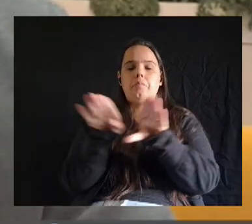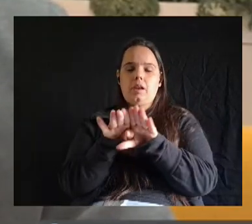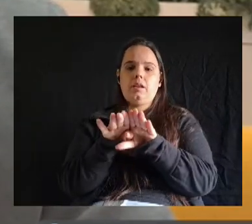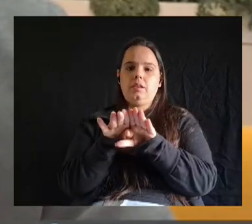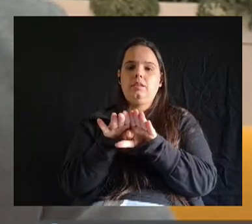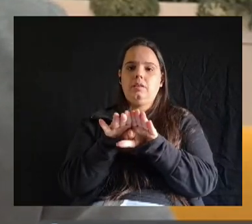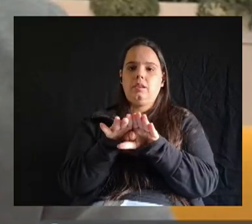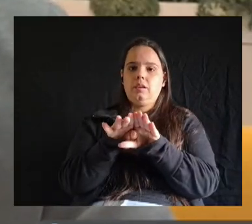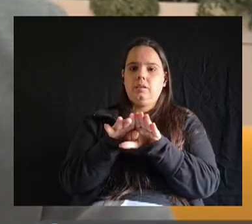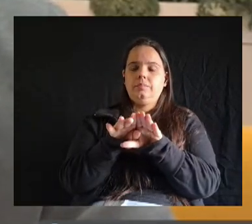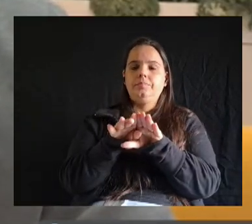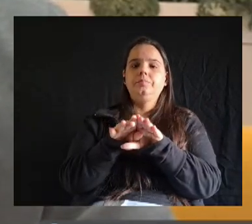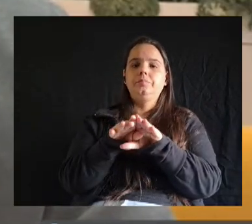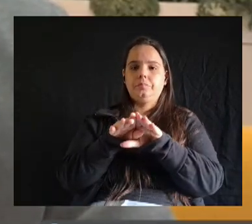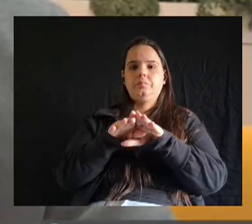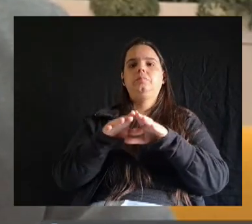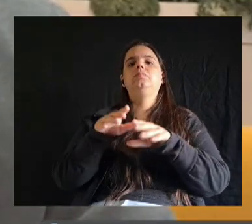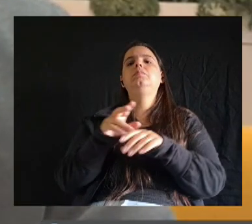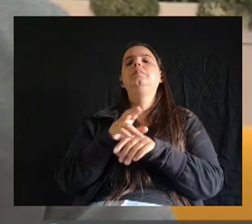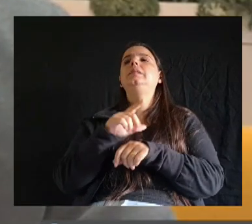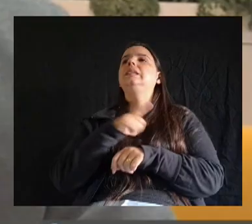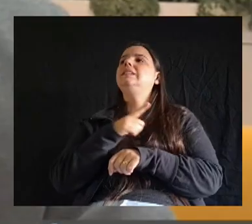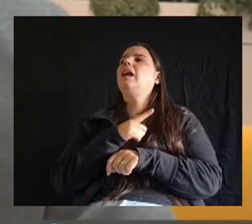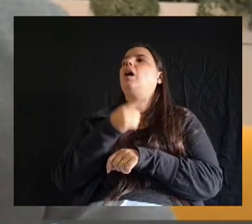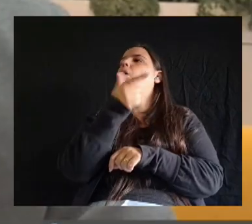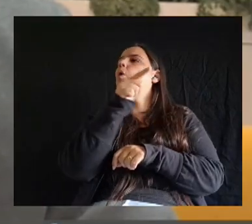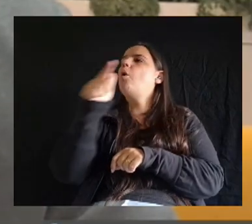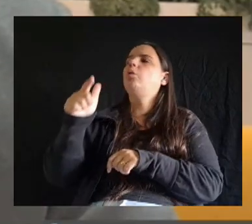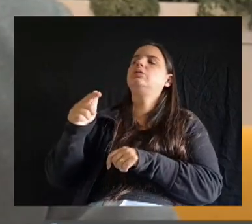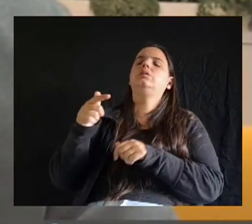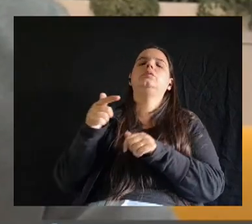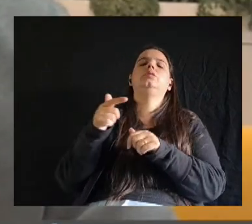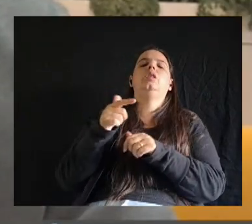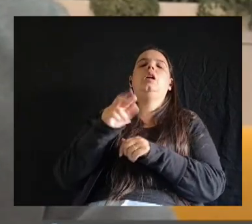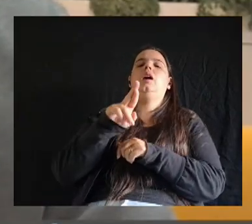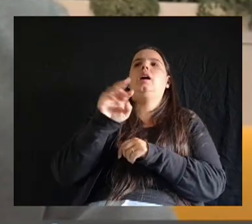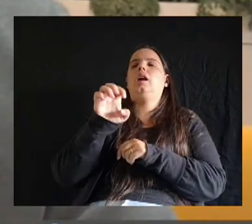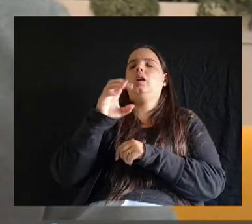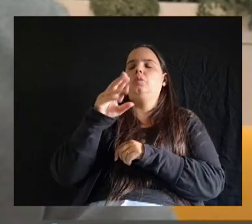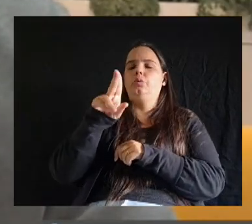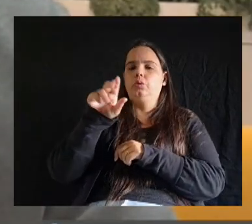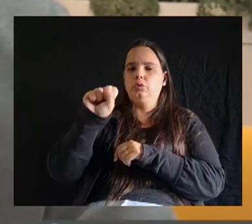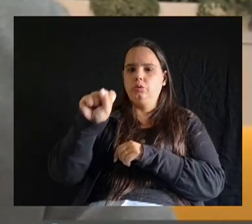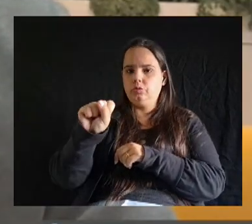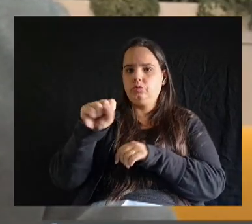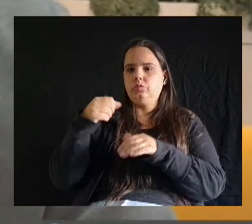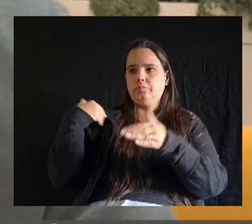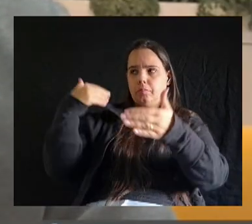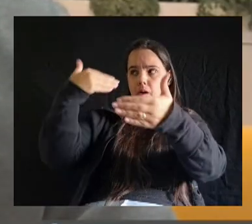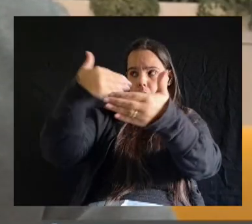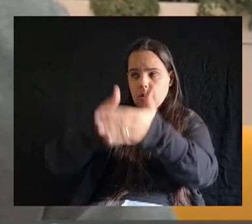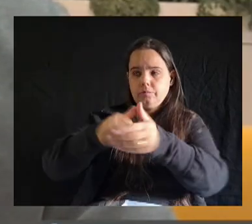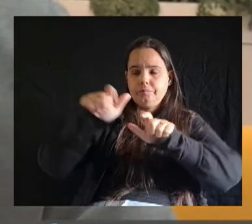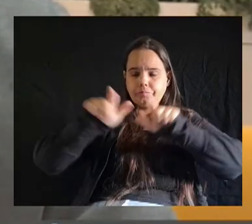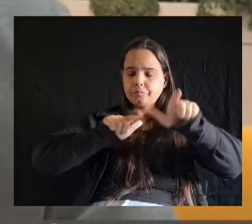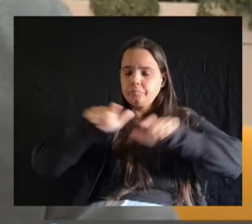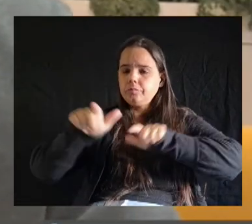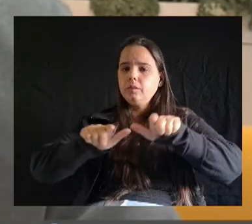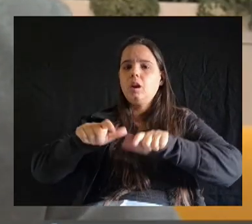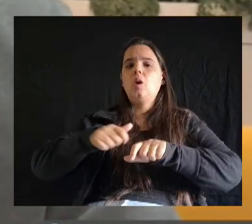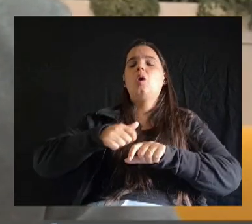posicionar nessa indústria, também gere novos recursos para a continuidade do projeto. Ao longo do trabalho, um dos objetivos